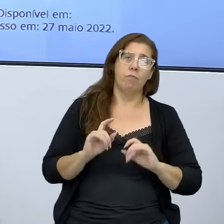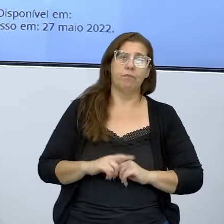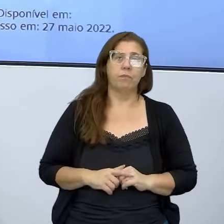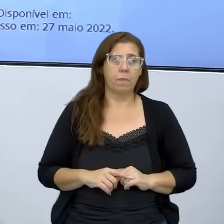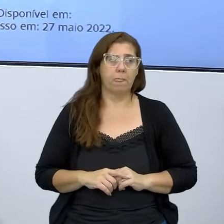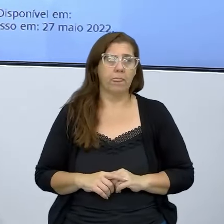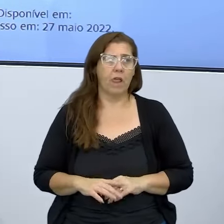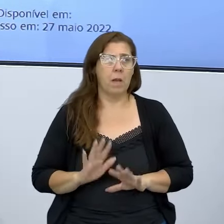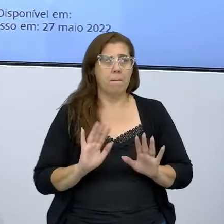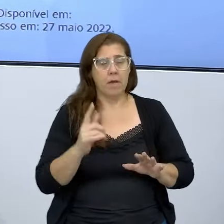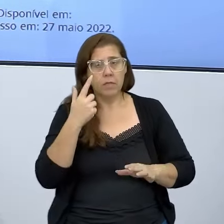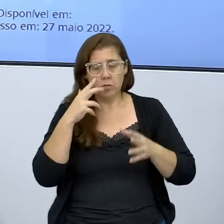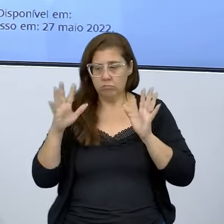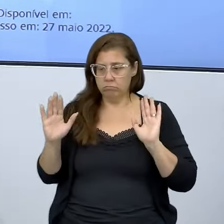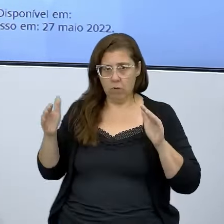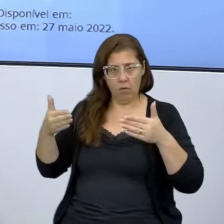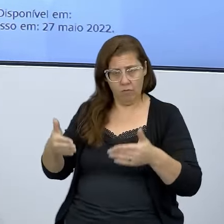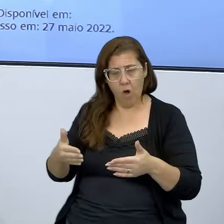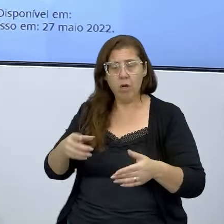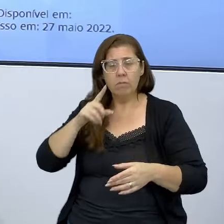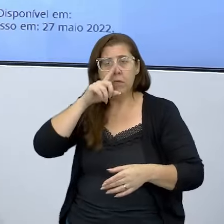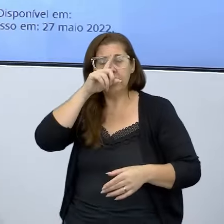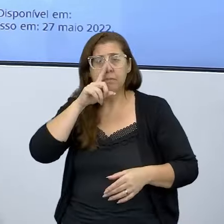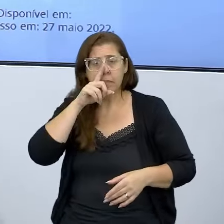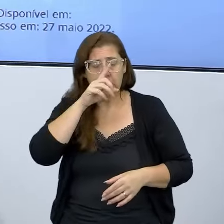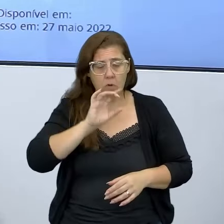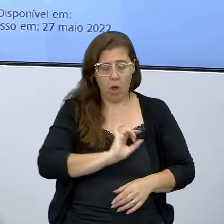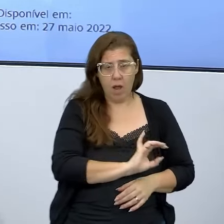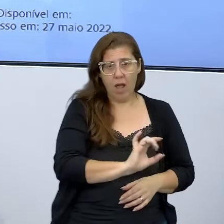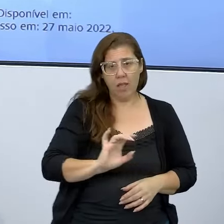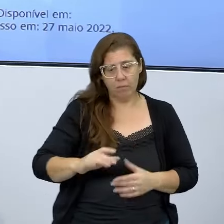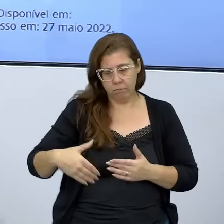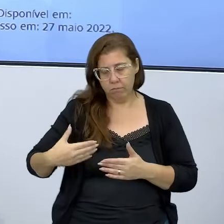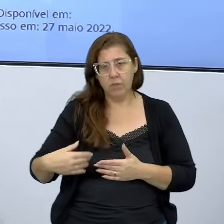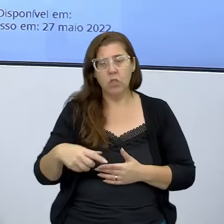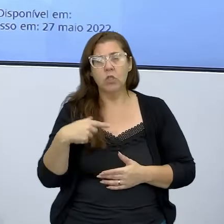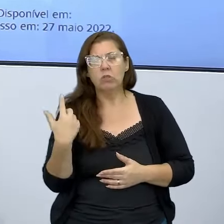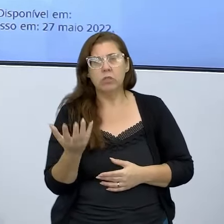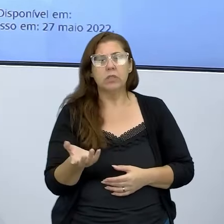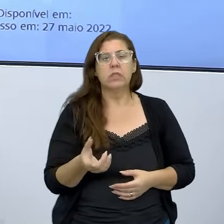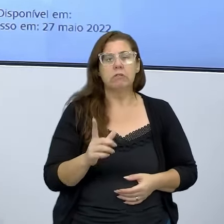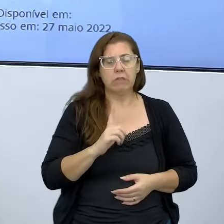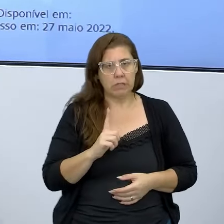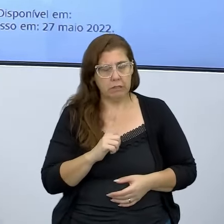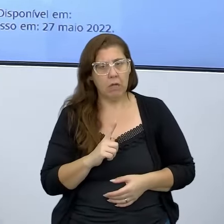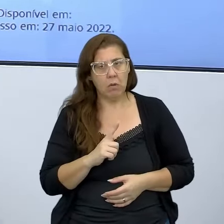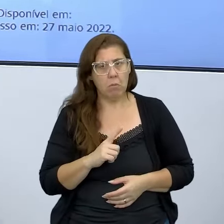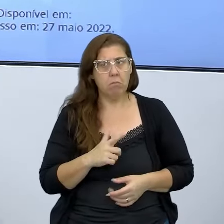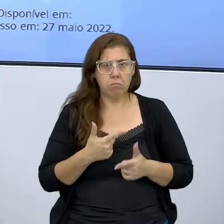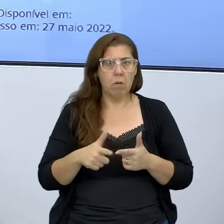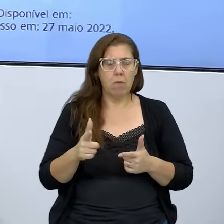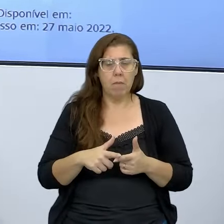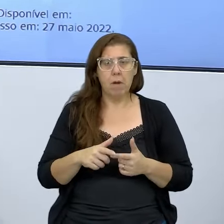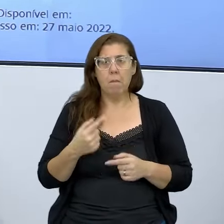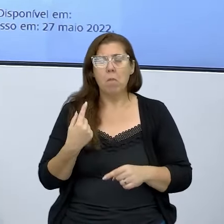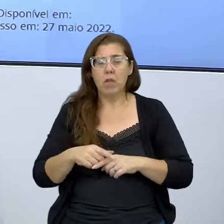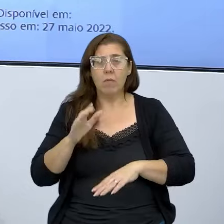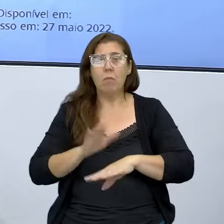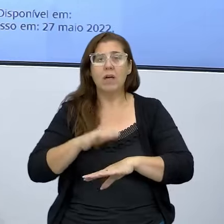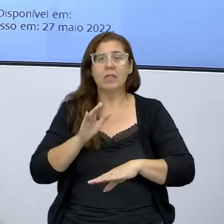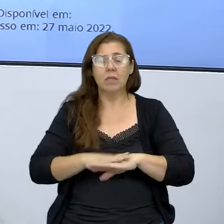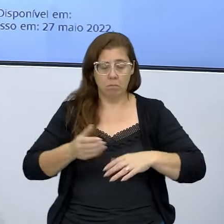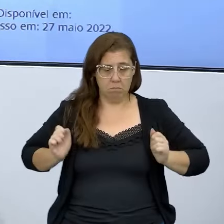lidar. Só que se a gente olha para os riscos que cada vez mais a gente sofre, eles têm uma causa humana, né? Quando